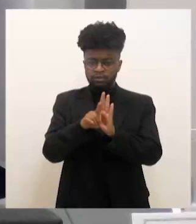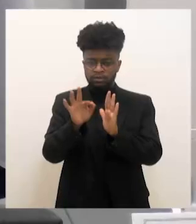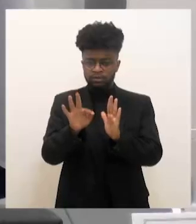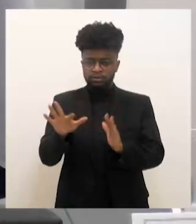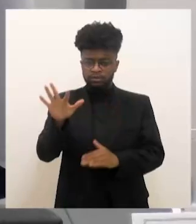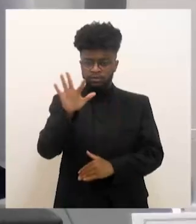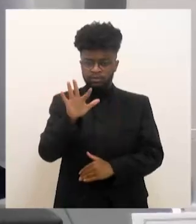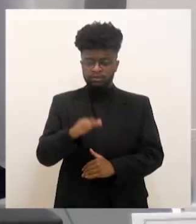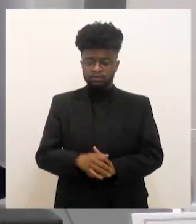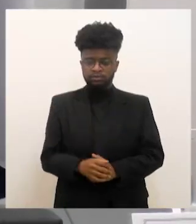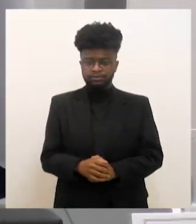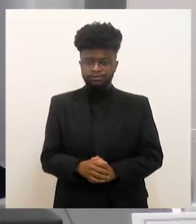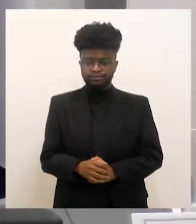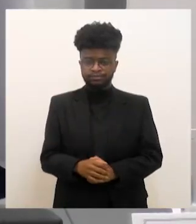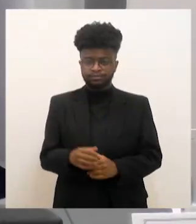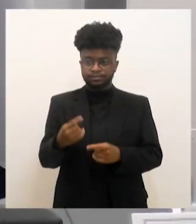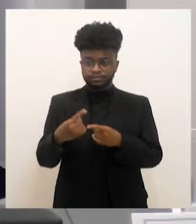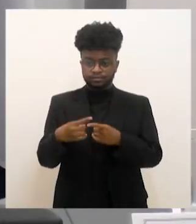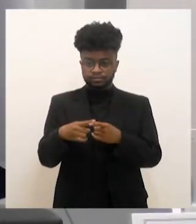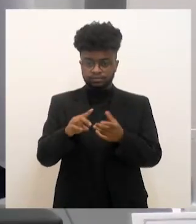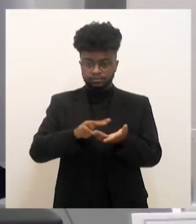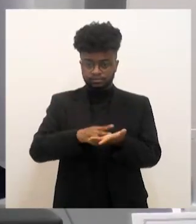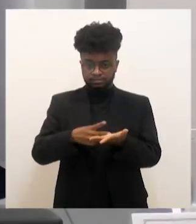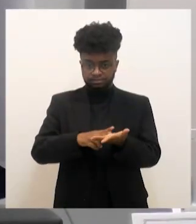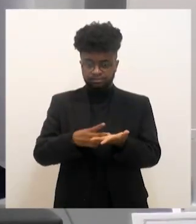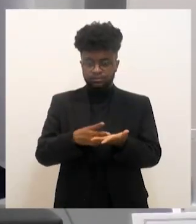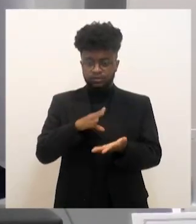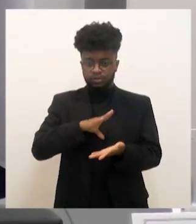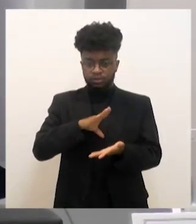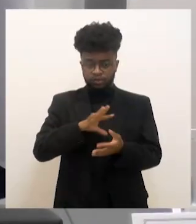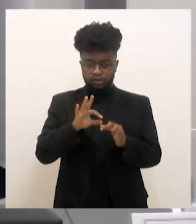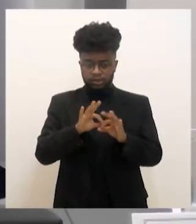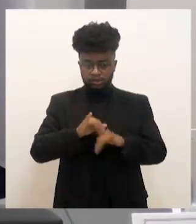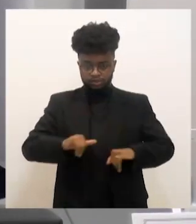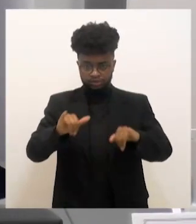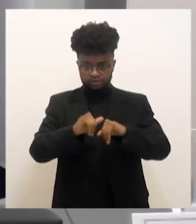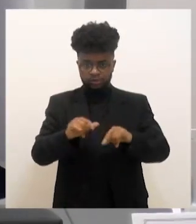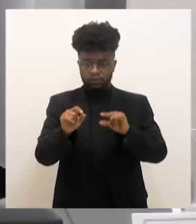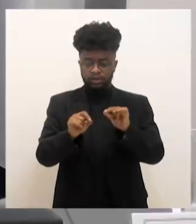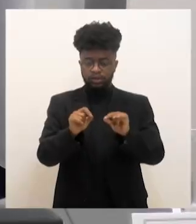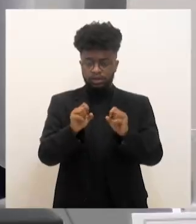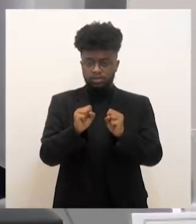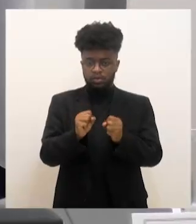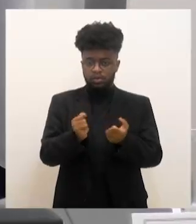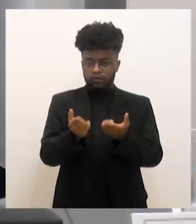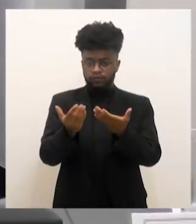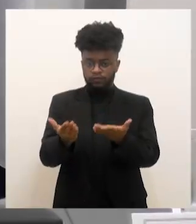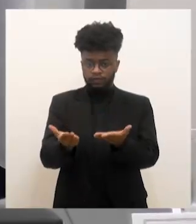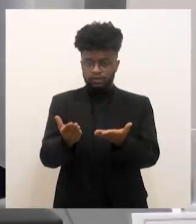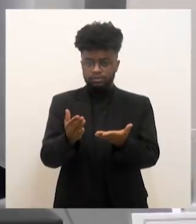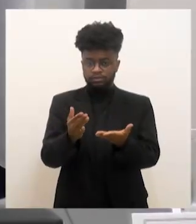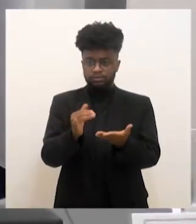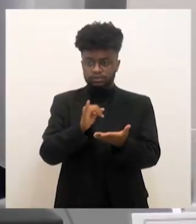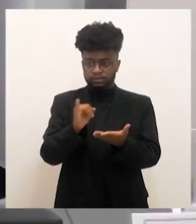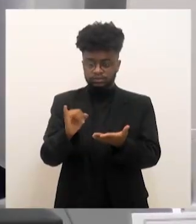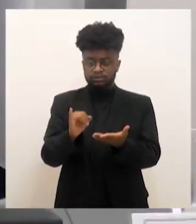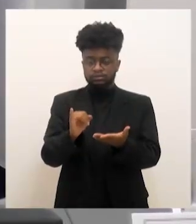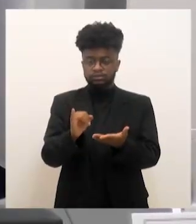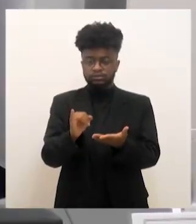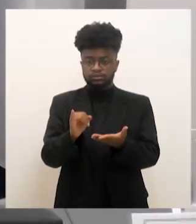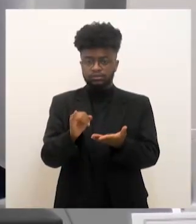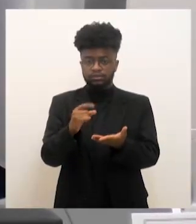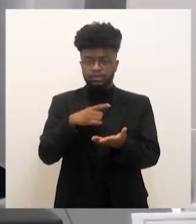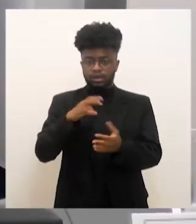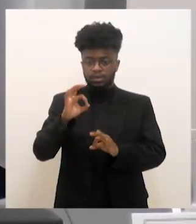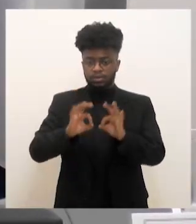federal que, traduzindo para o bom português, impõe que, no caso, seja oferecido, quando rescindido o